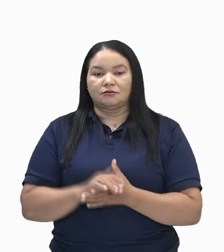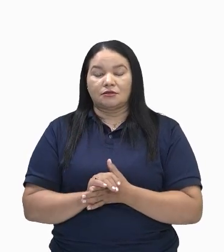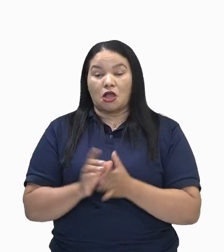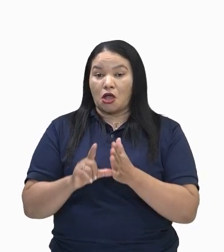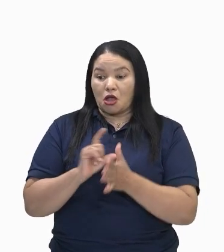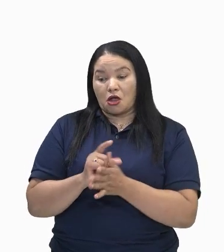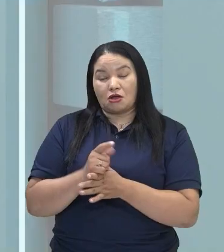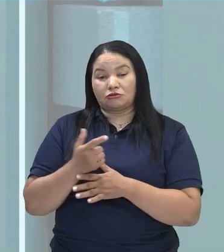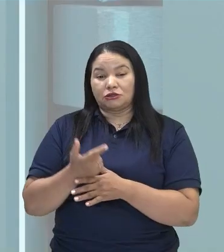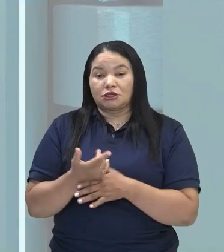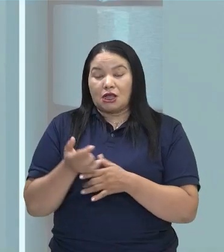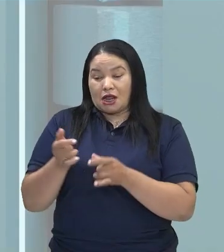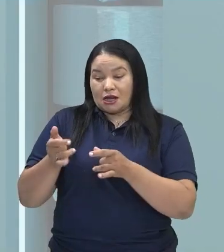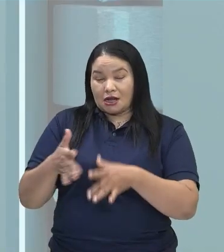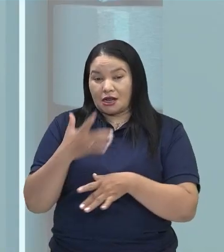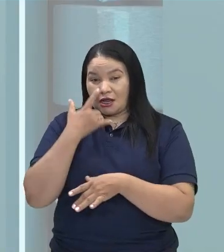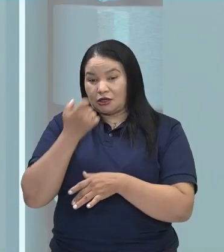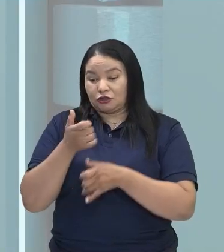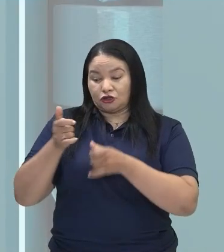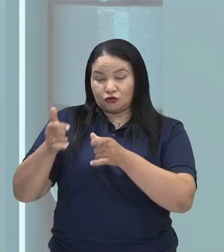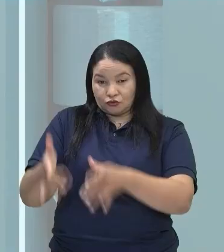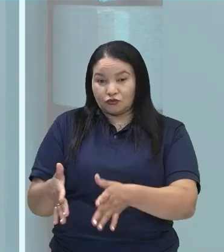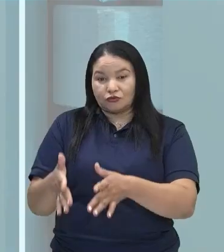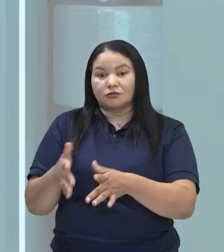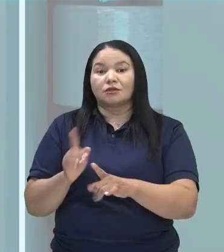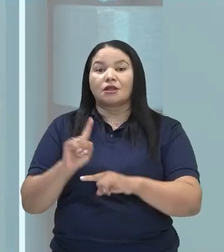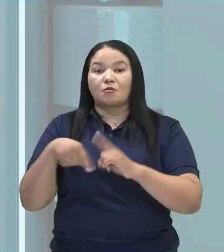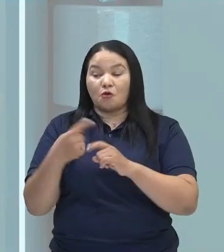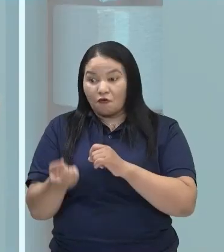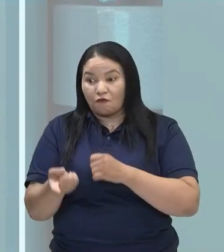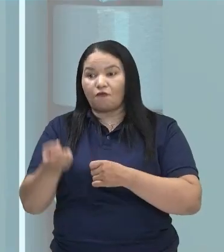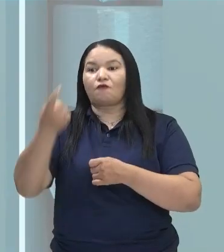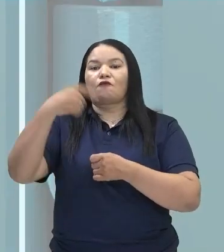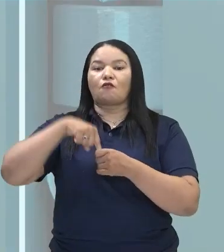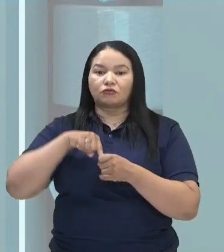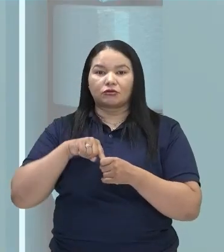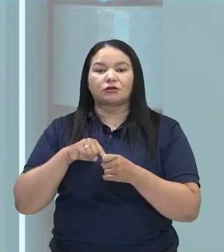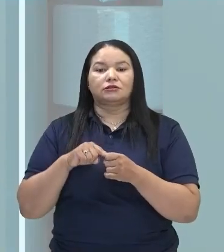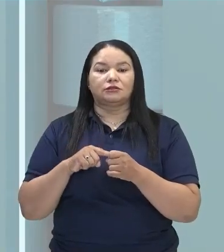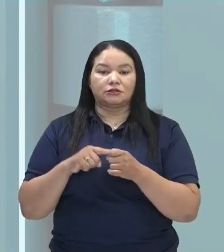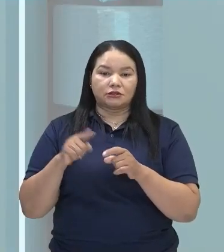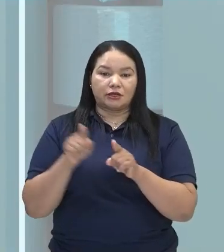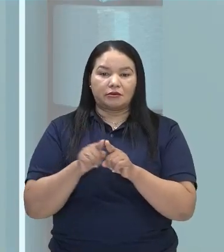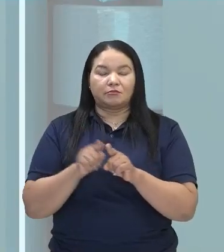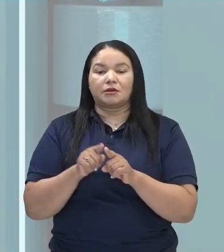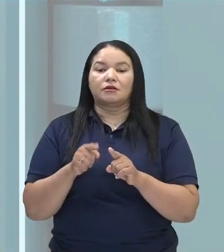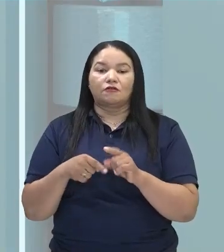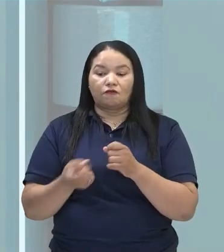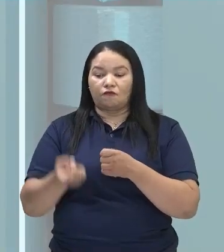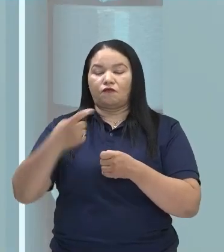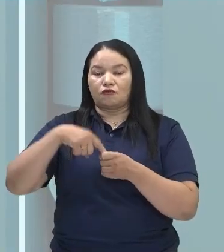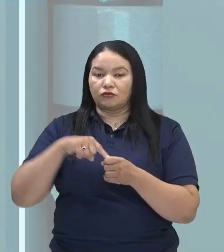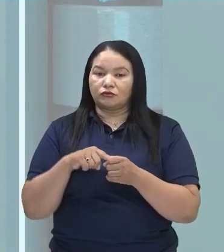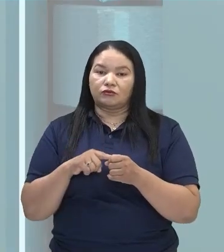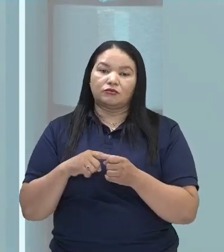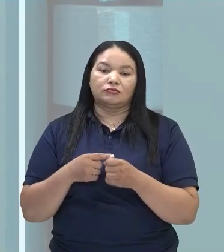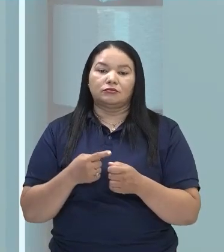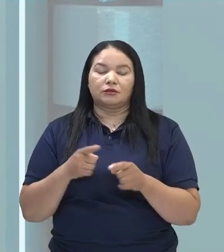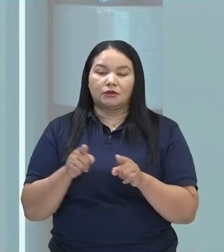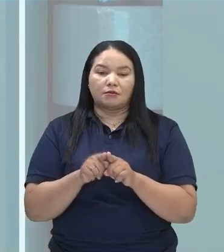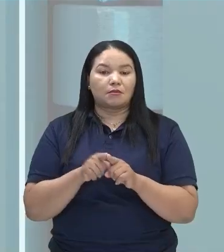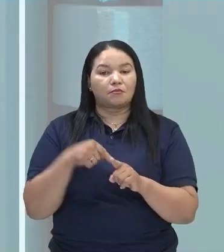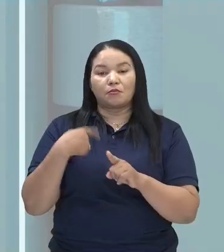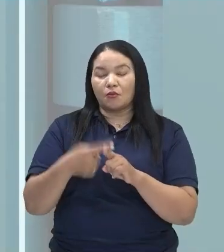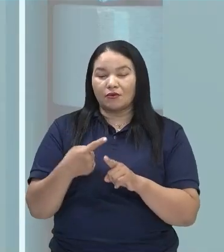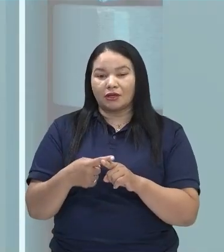ele descartou, acabou por voltar para ele, voltar para o seu prato e, de alguma